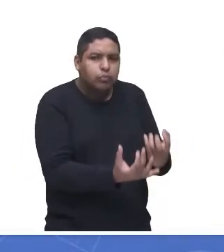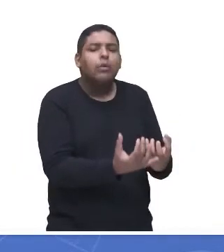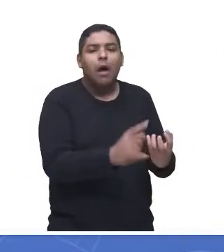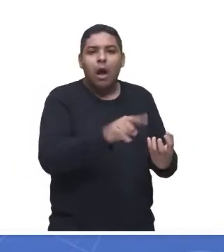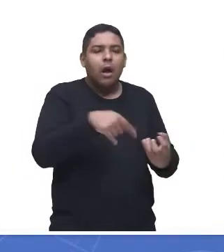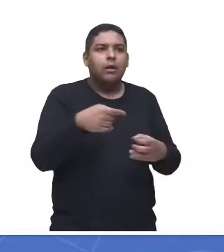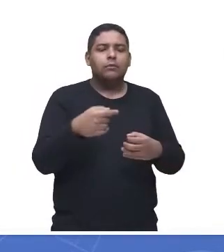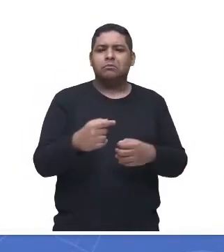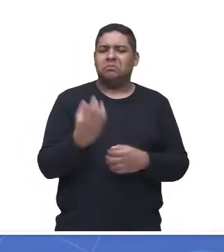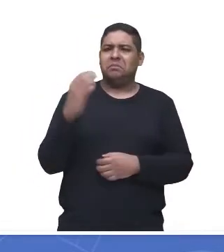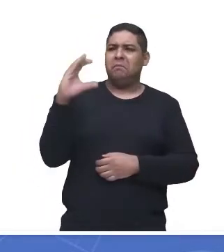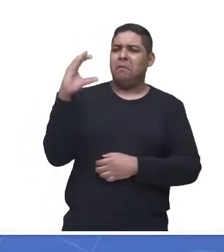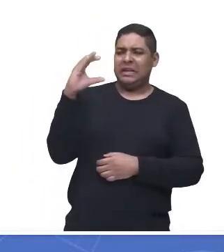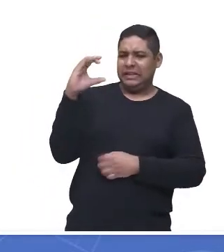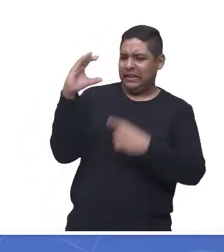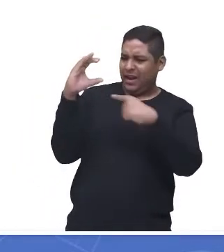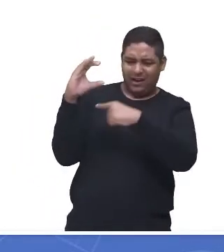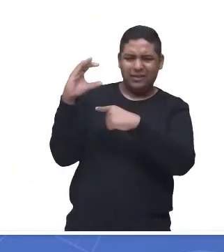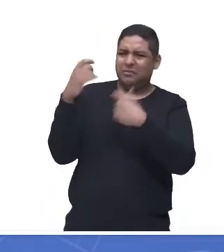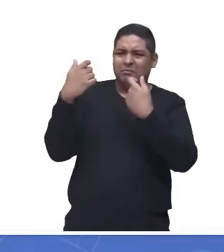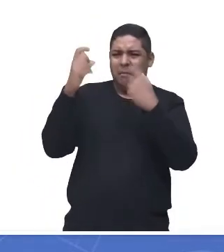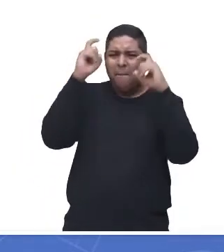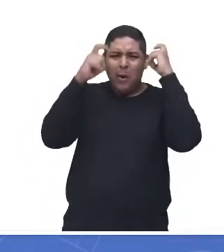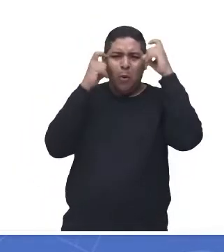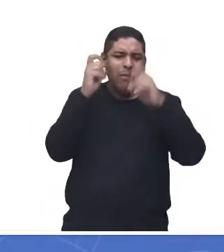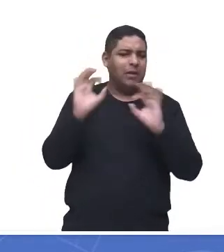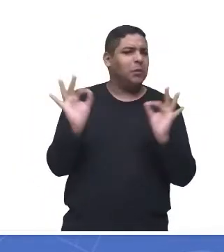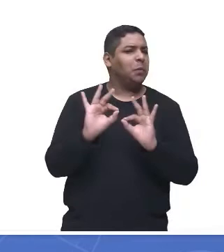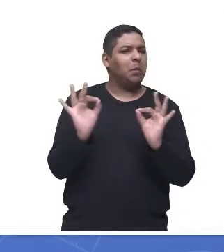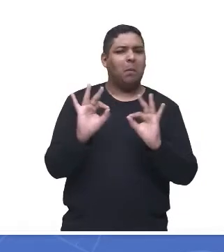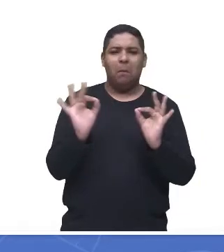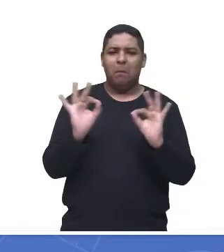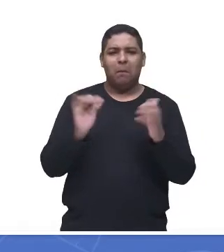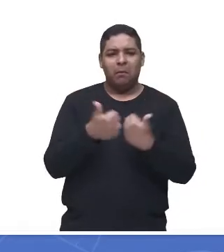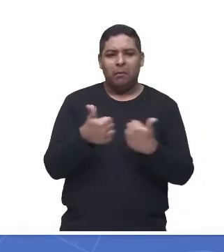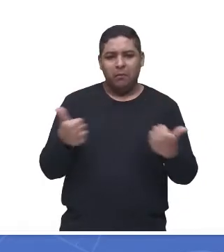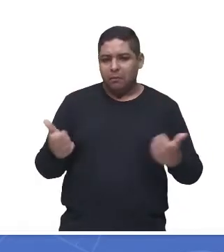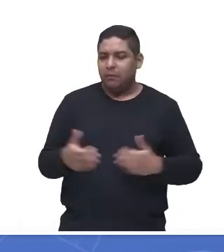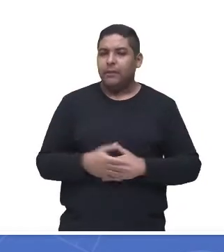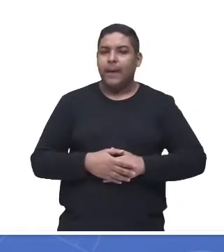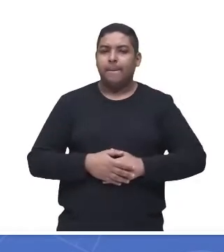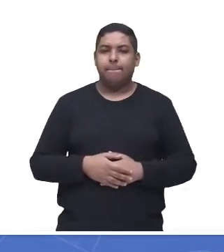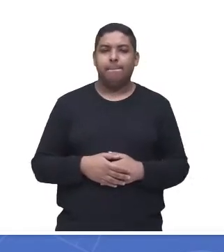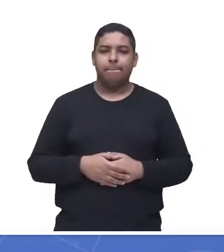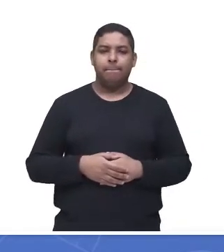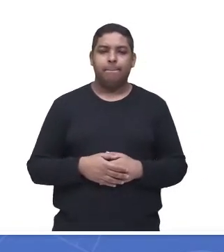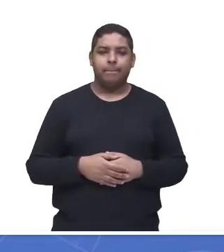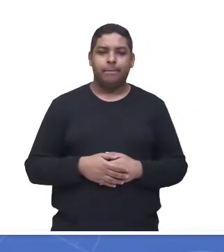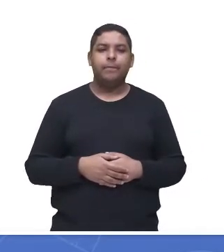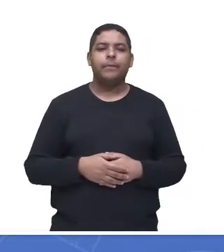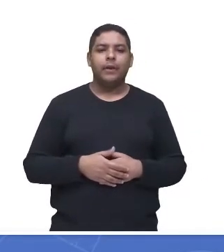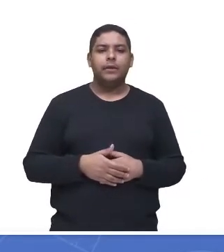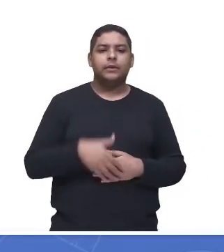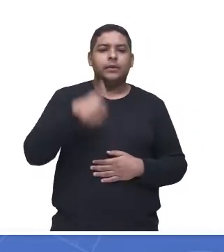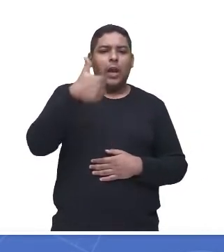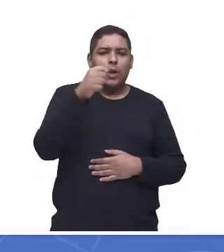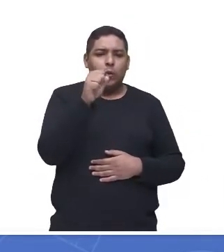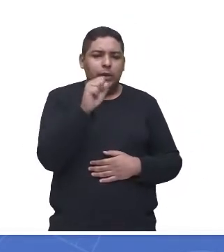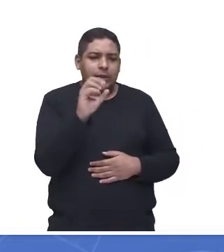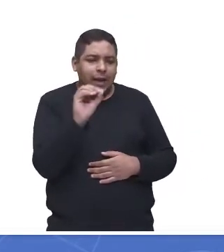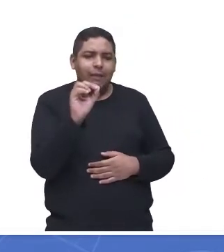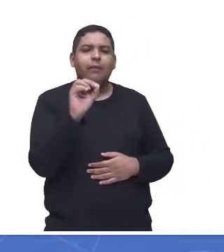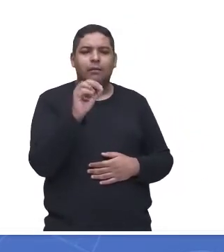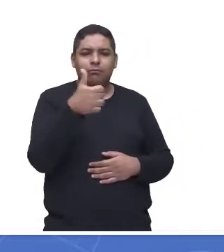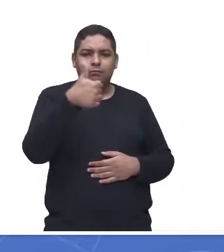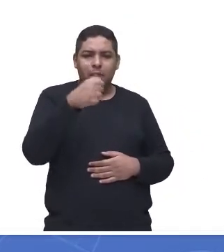que ele vai acontecer, por que ele fica daquela consistência quando vai para a temperatura, 180 graus. Isso tudo,